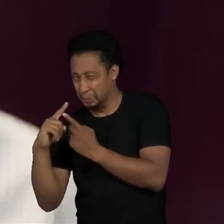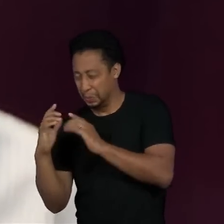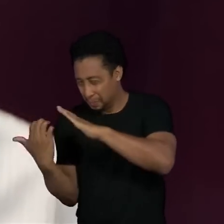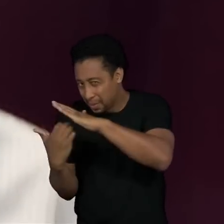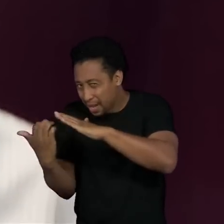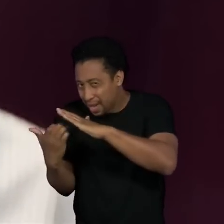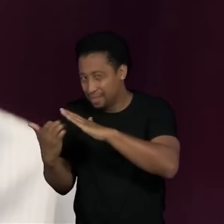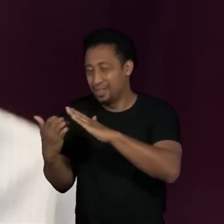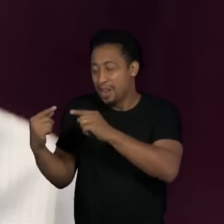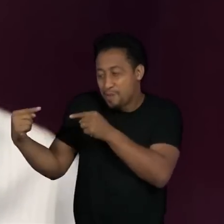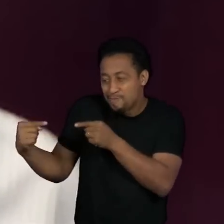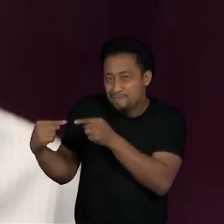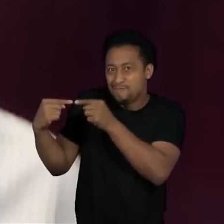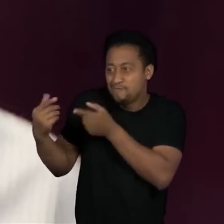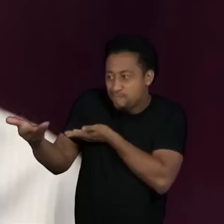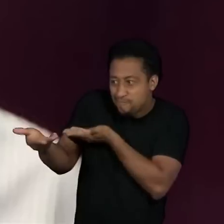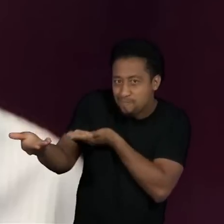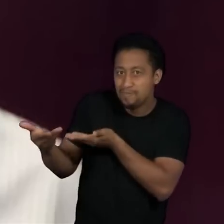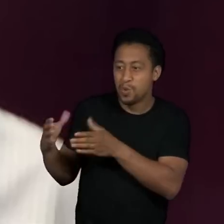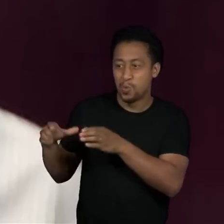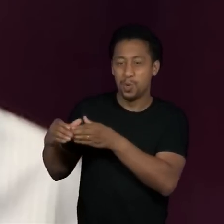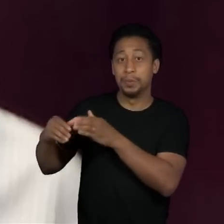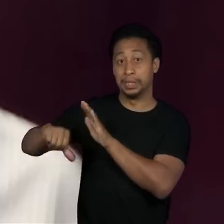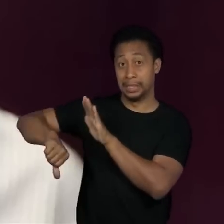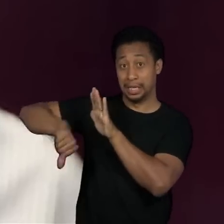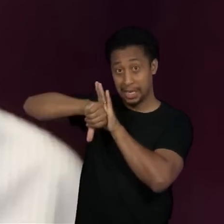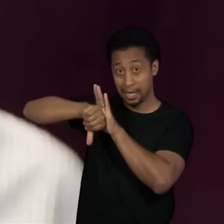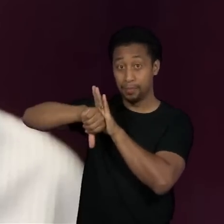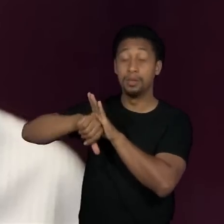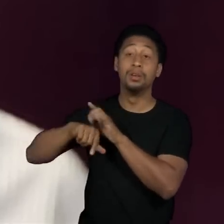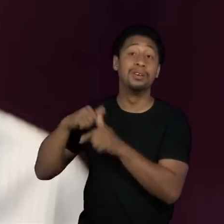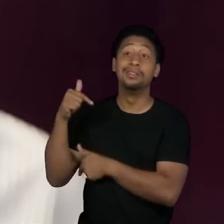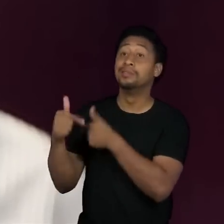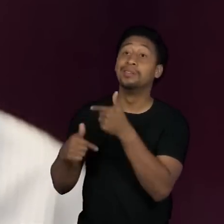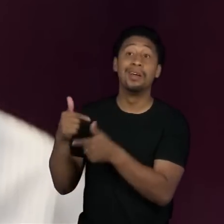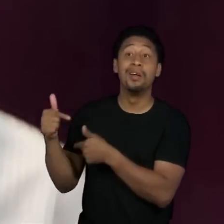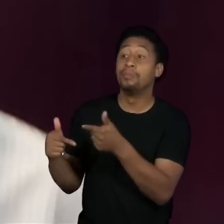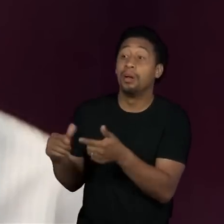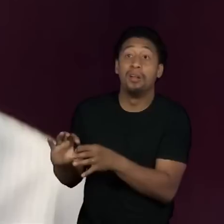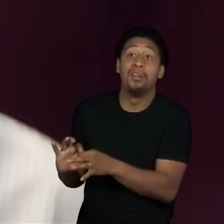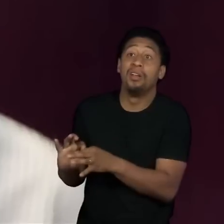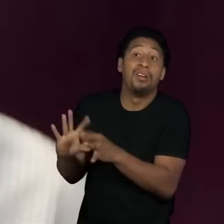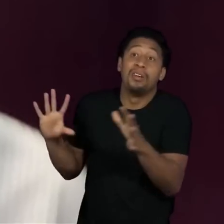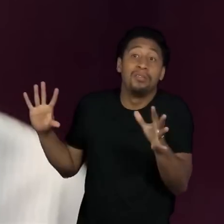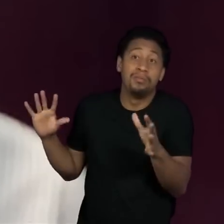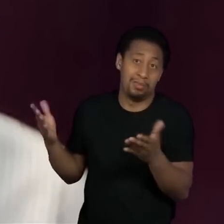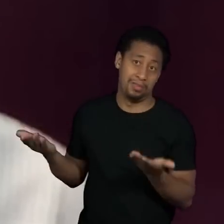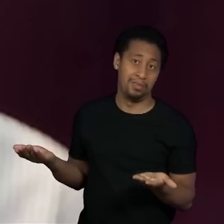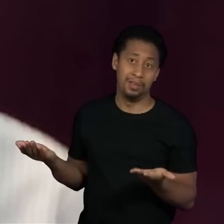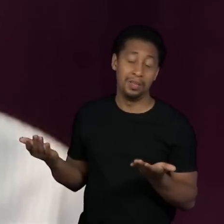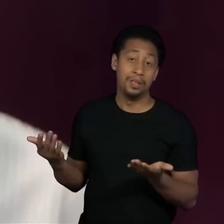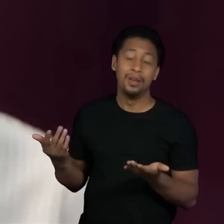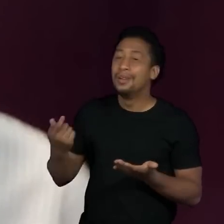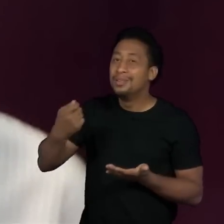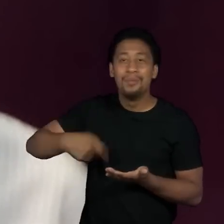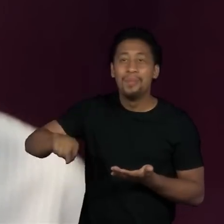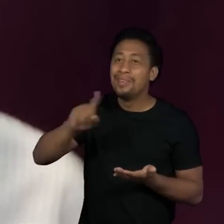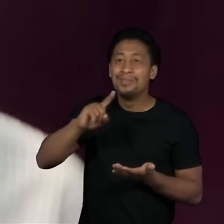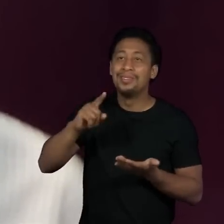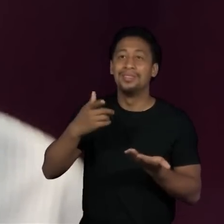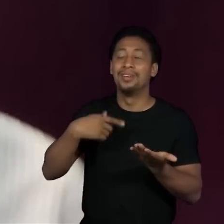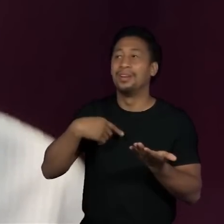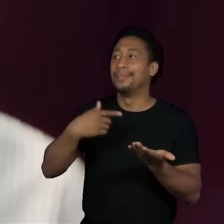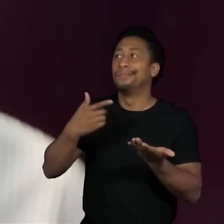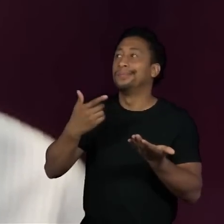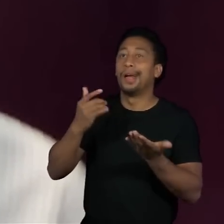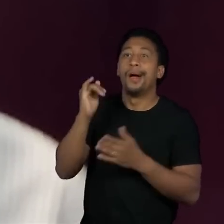organizado, que opera sem ter que dar qualquer satisfação para o Estado